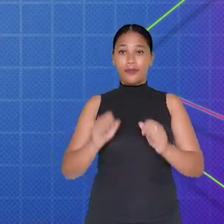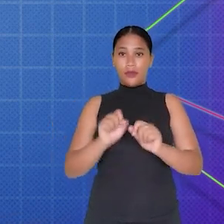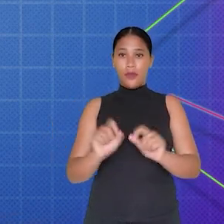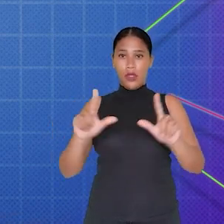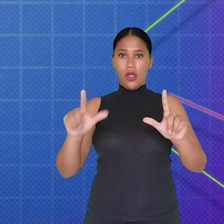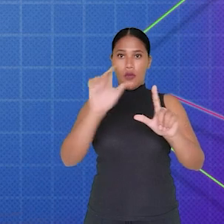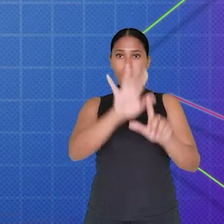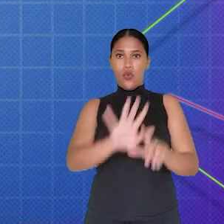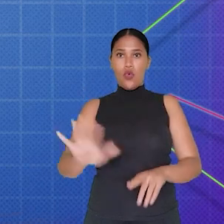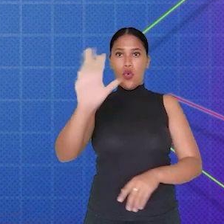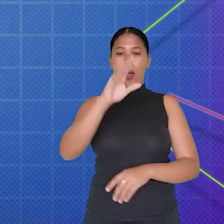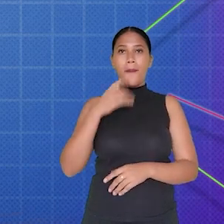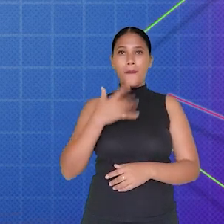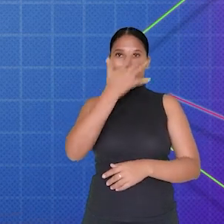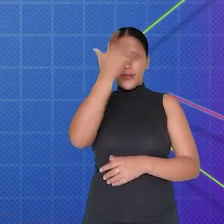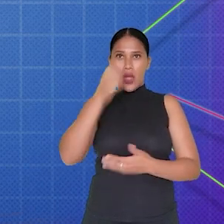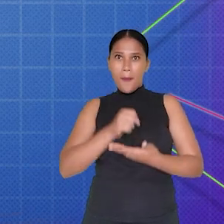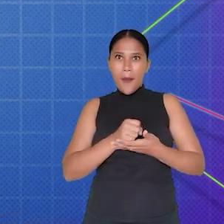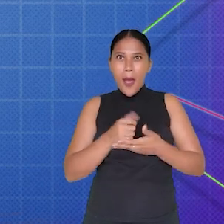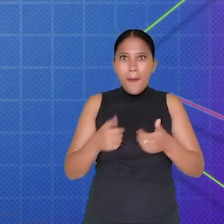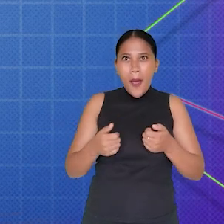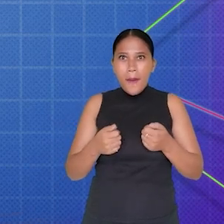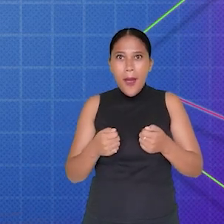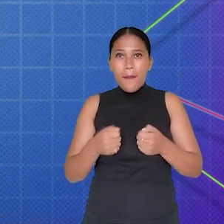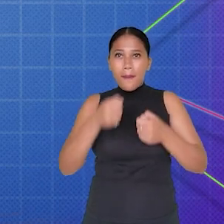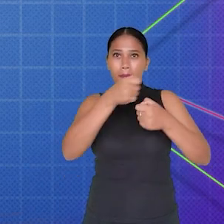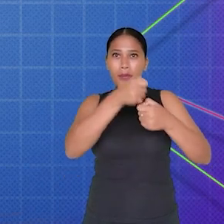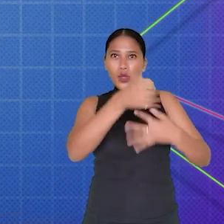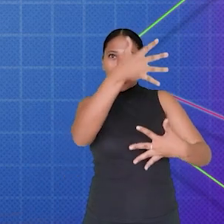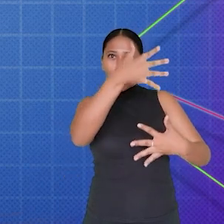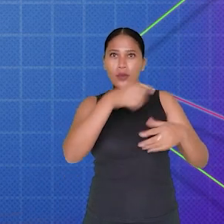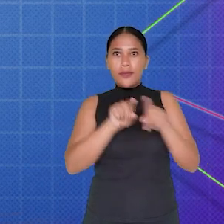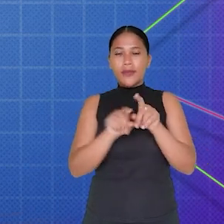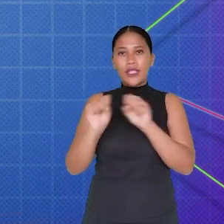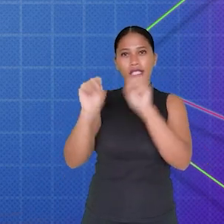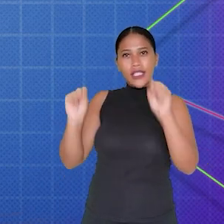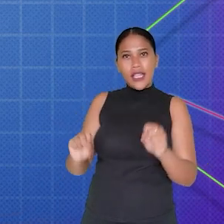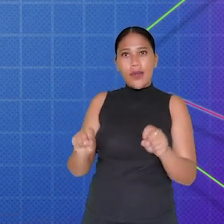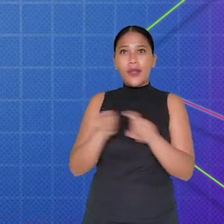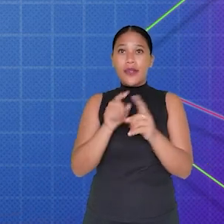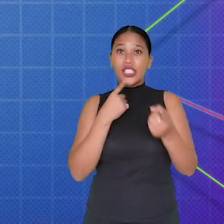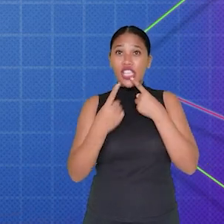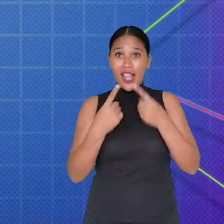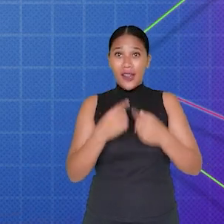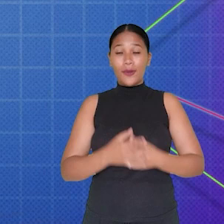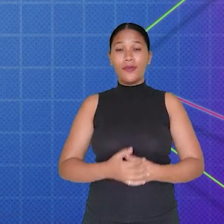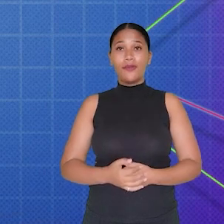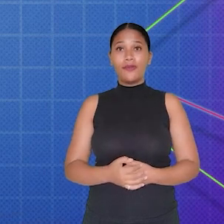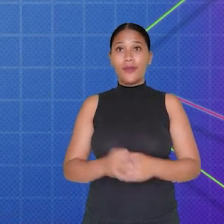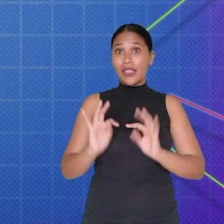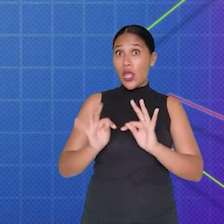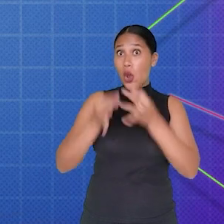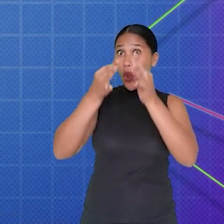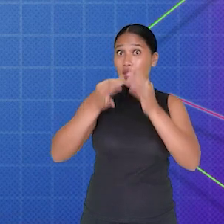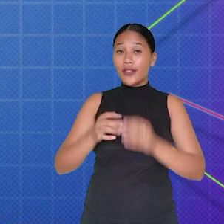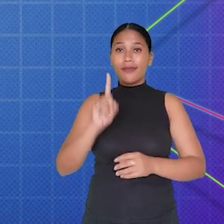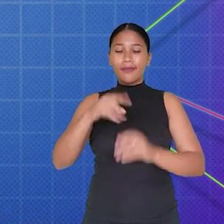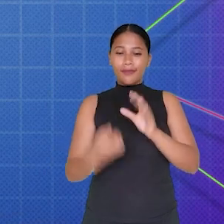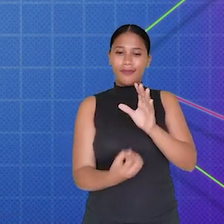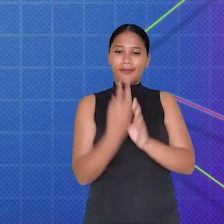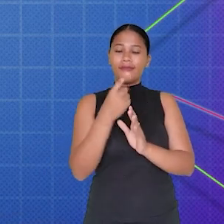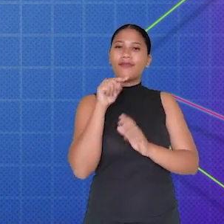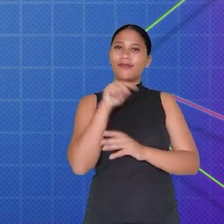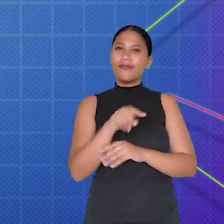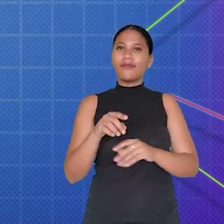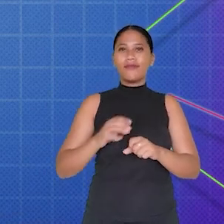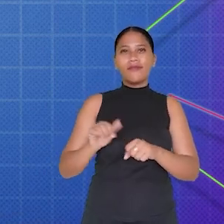sons. Interface do usuário. Apresenta a interface do jogo como menus, sistema de inventário e sistema de diálogo.